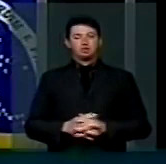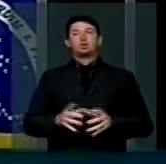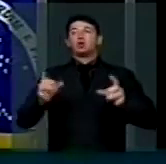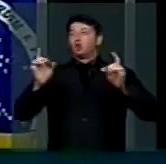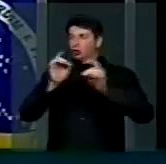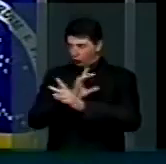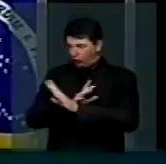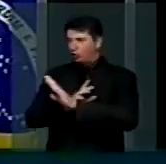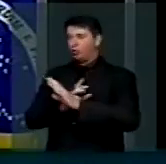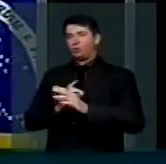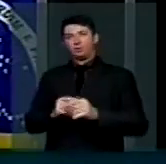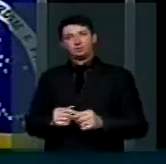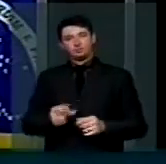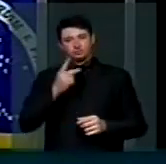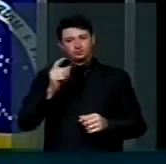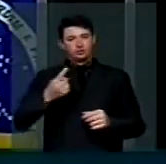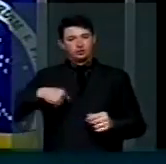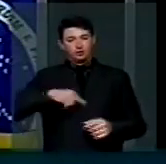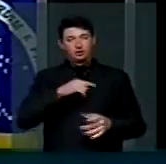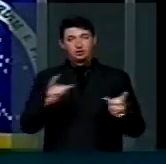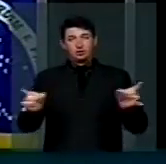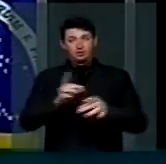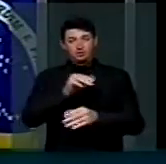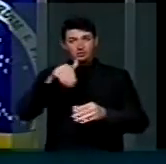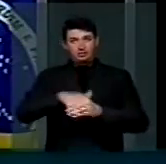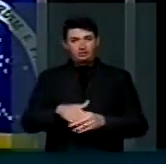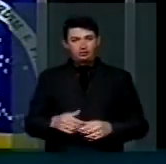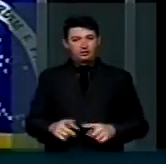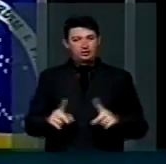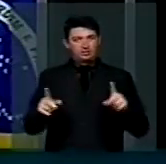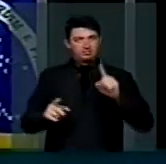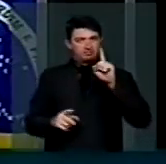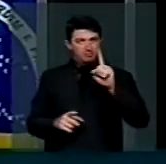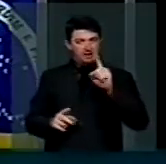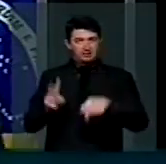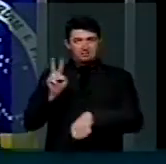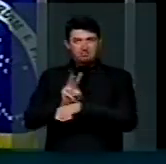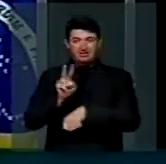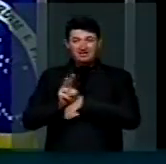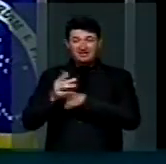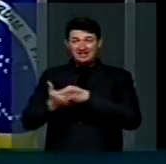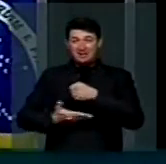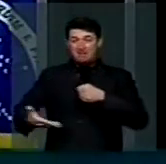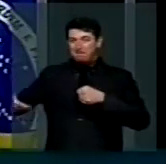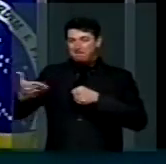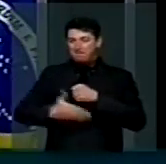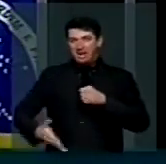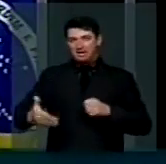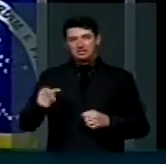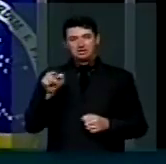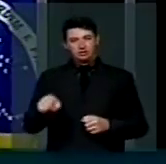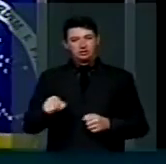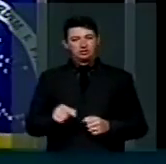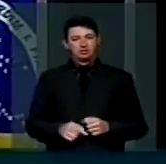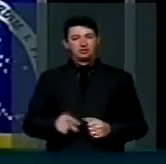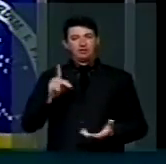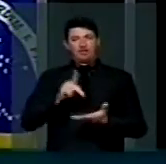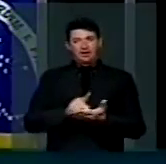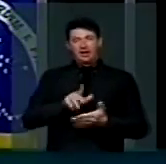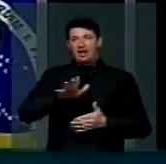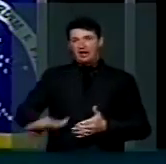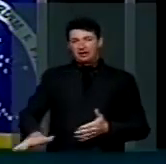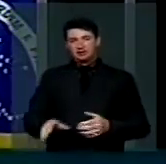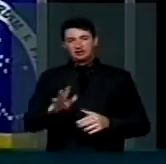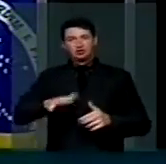Concluo, senhor presidente, dizendo que estamos prontos para votar, mas resguardando esses princípios fundamentais, né, da liberdade,